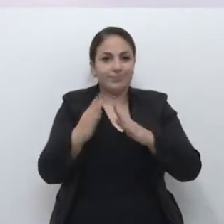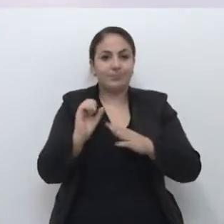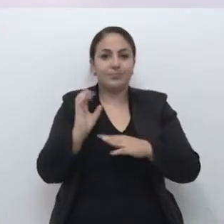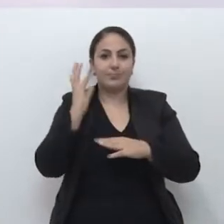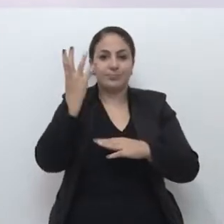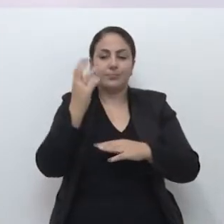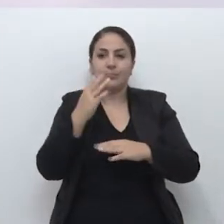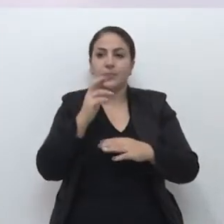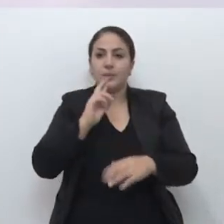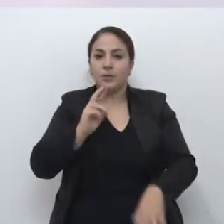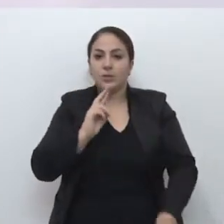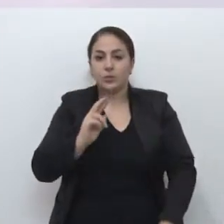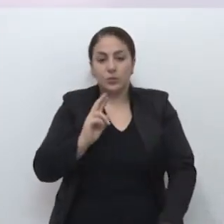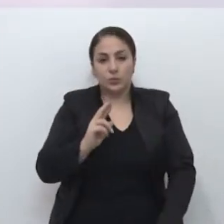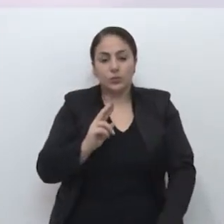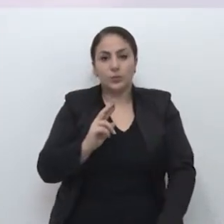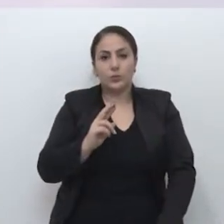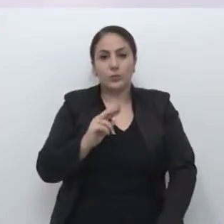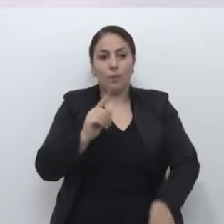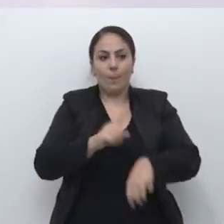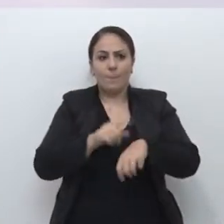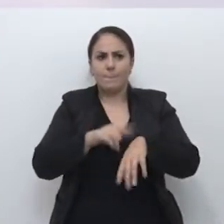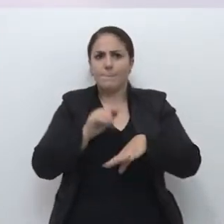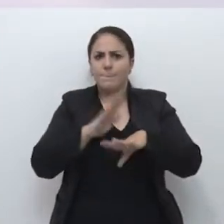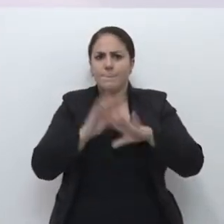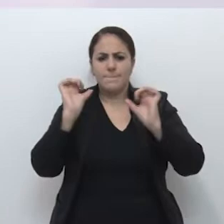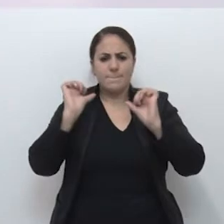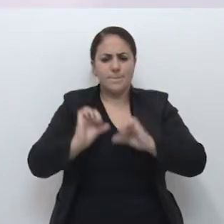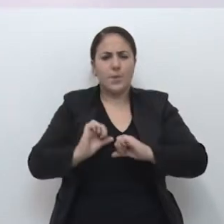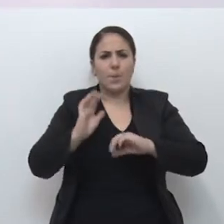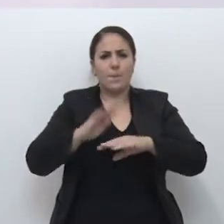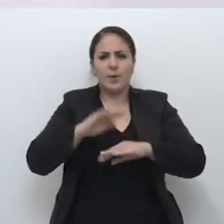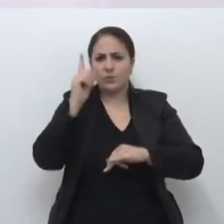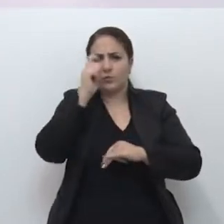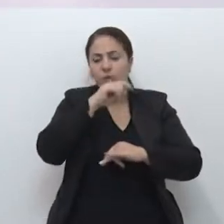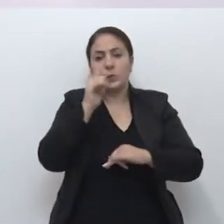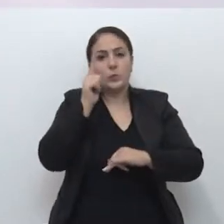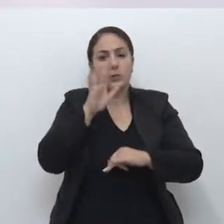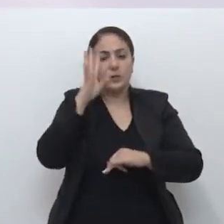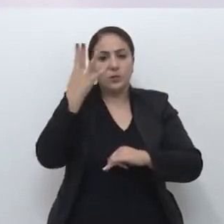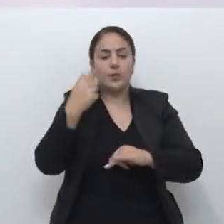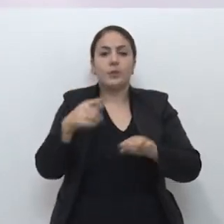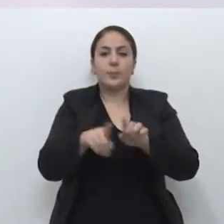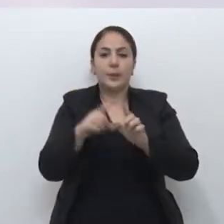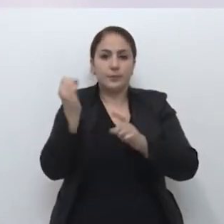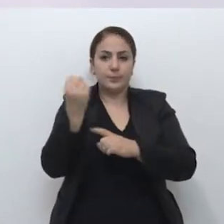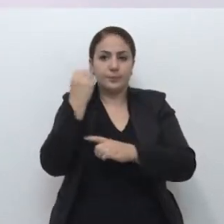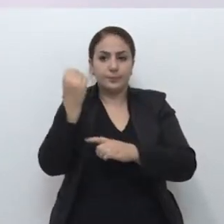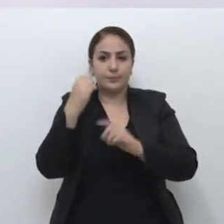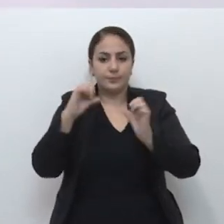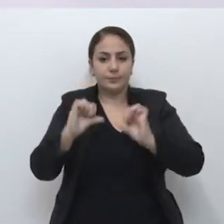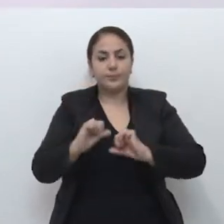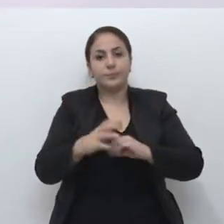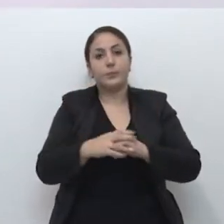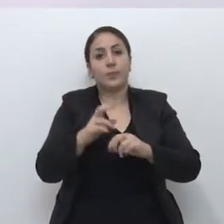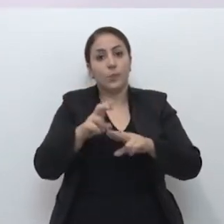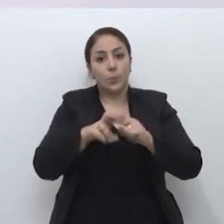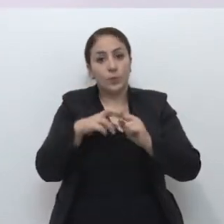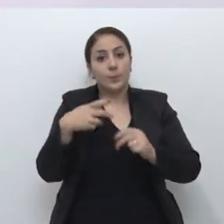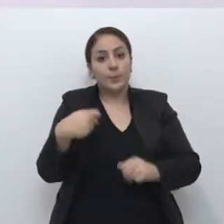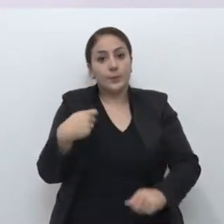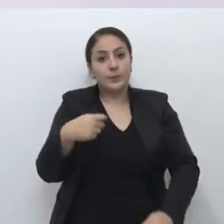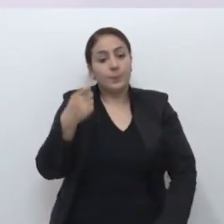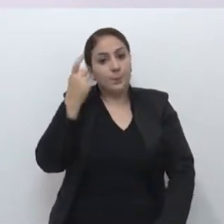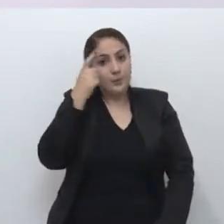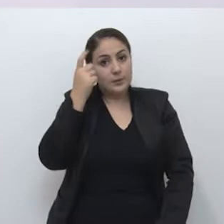pode acabar resultando numa situação ainda pior, mais complicada de resolver e muitas vezes até numa tragédia, né? Então é necessário